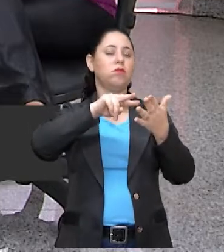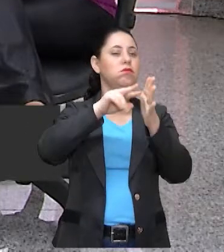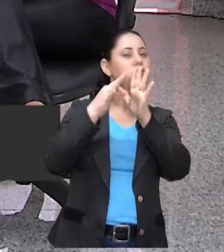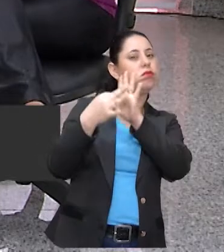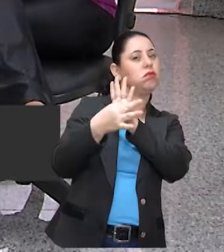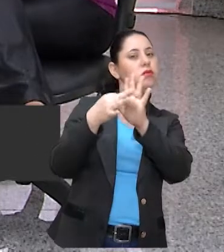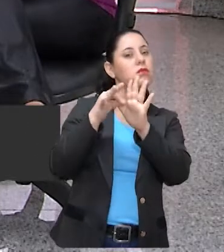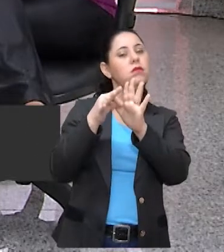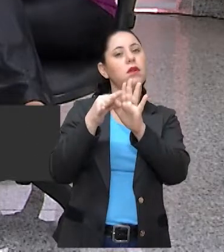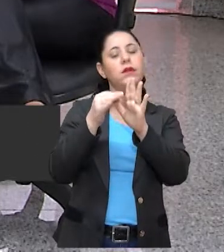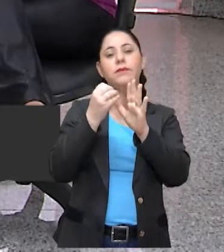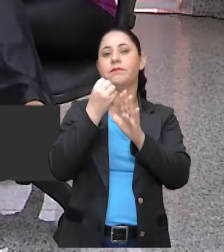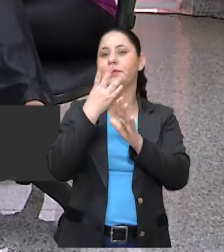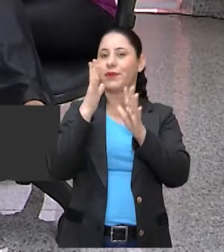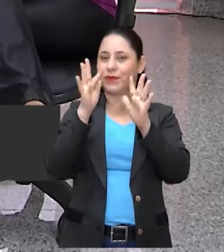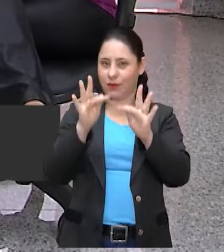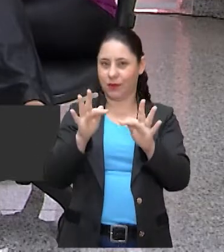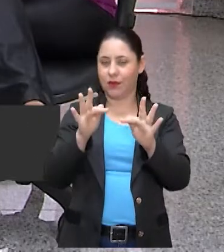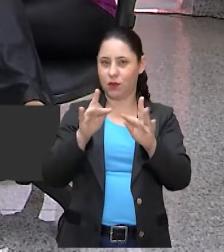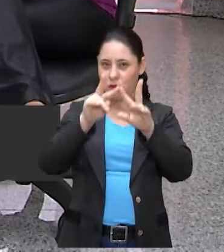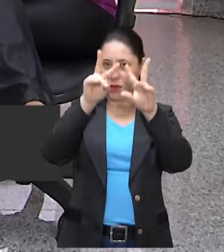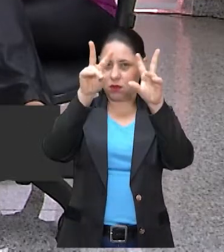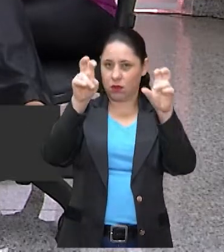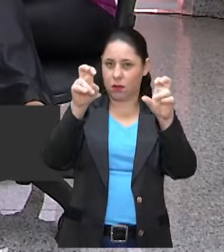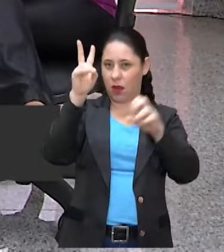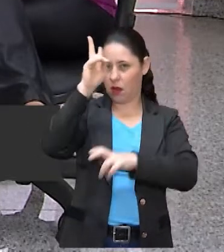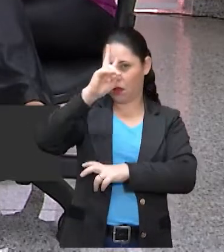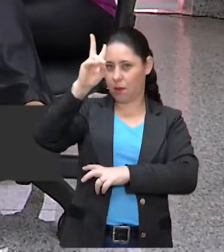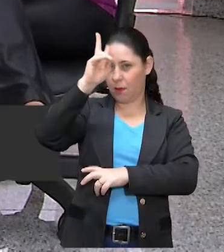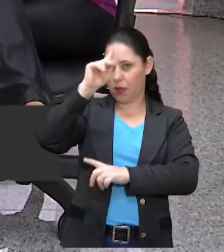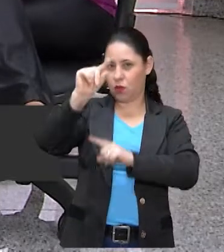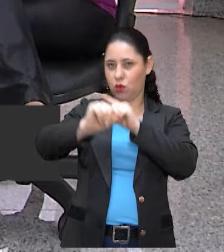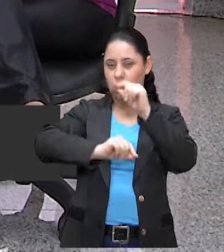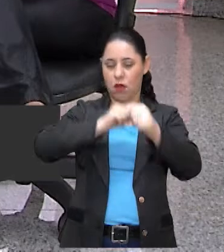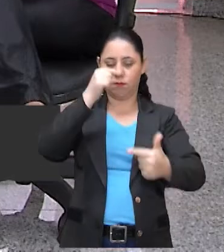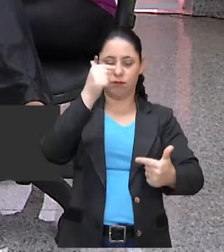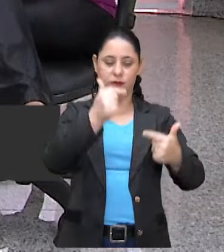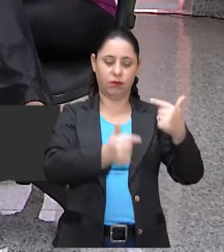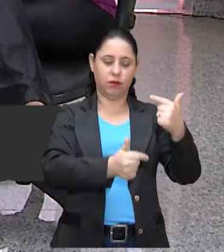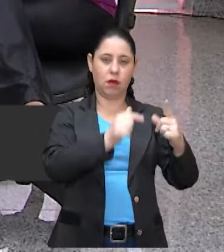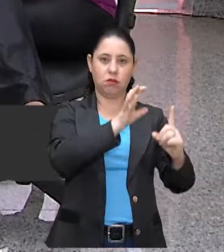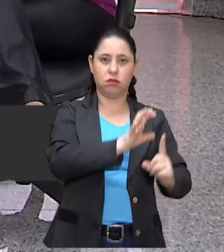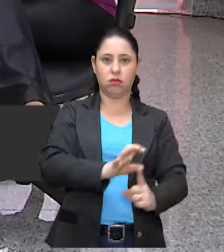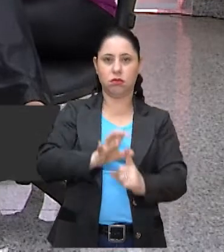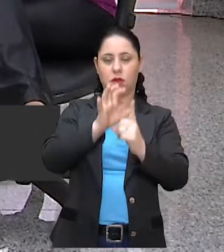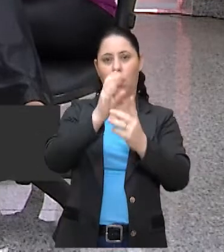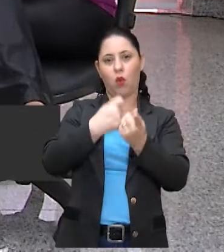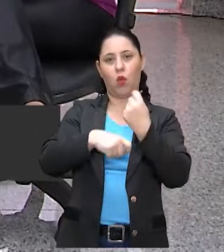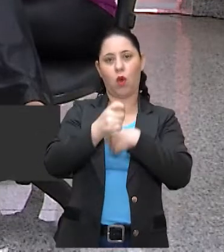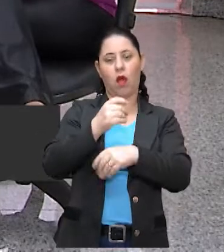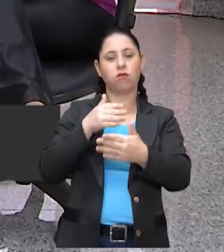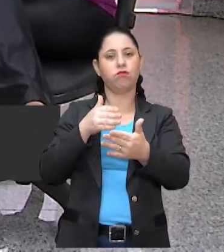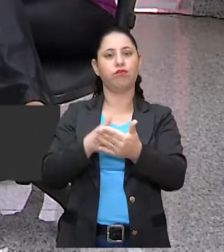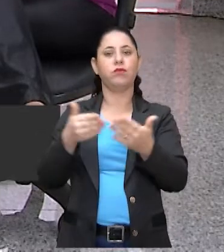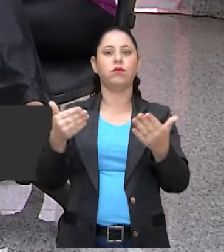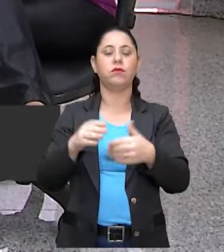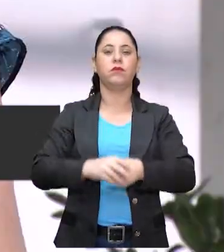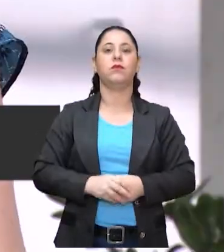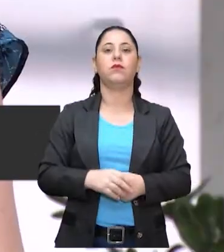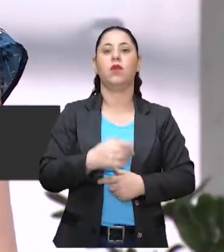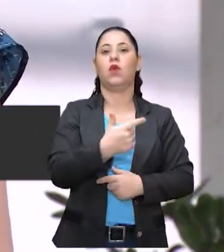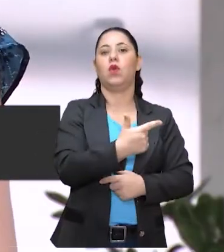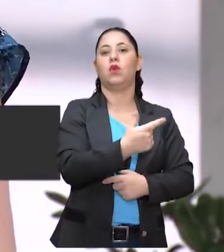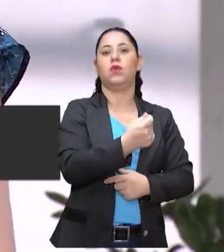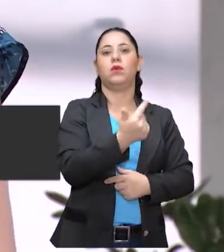leitura? E aí é bom que a gente vai encerrar esse tema justamente relembrando de uma coisa política que afetou a economia e está afetando até